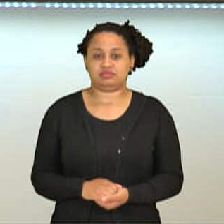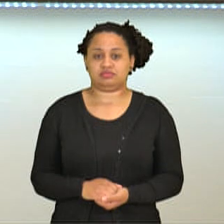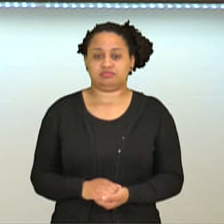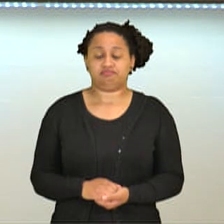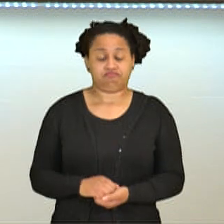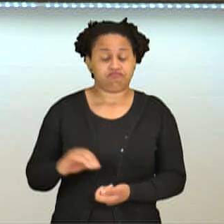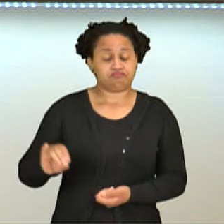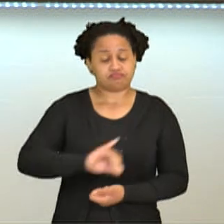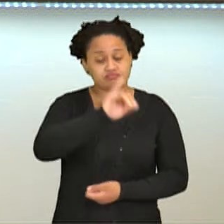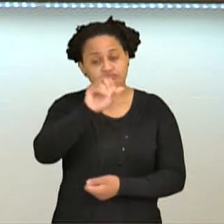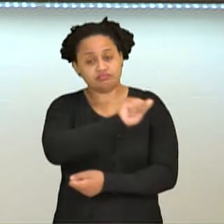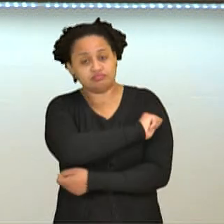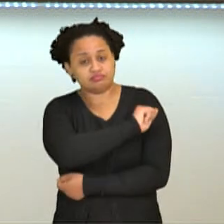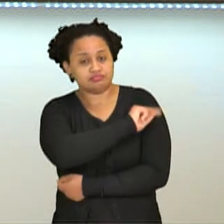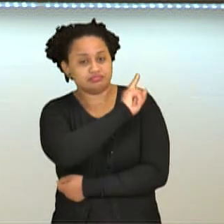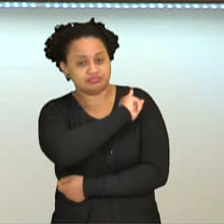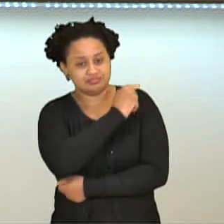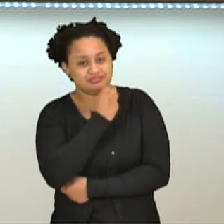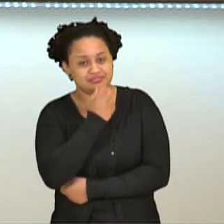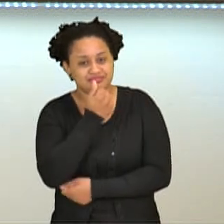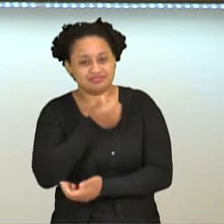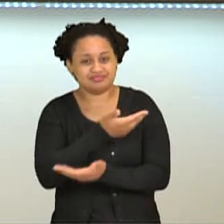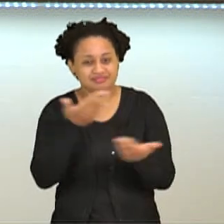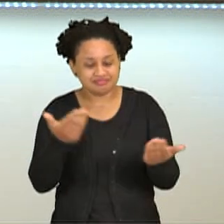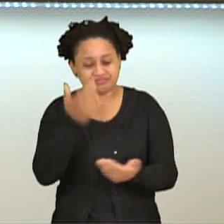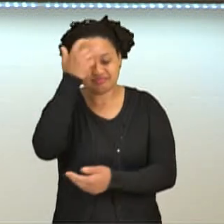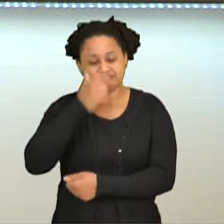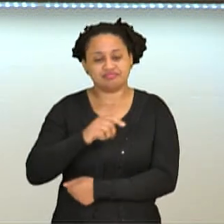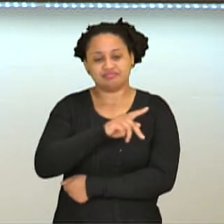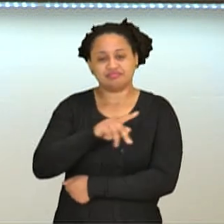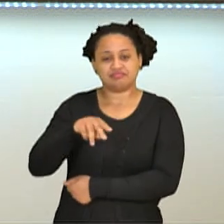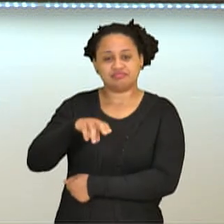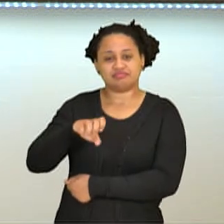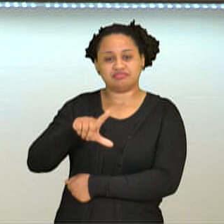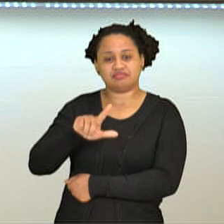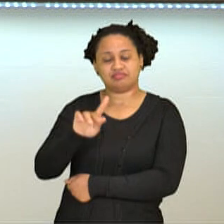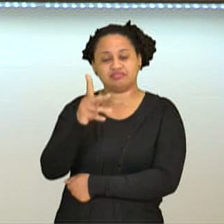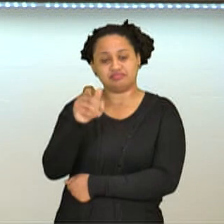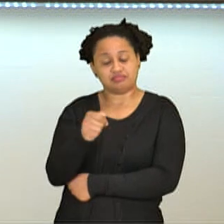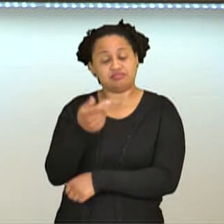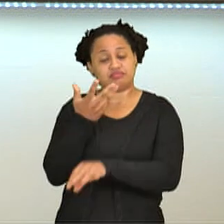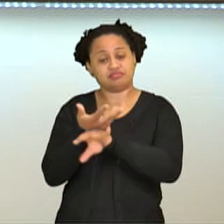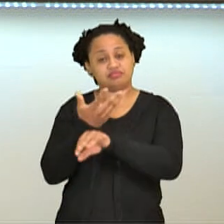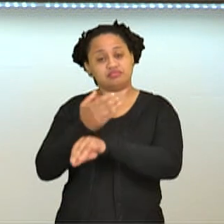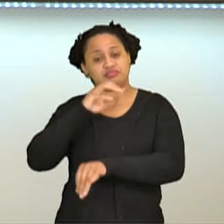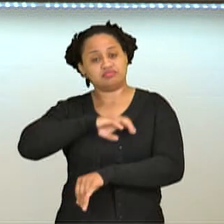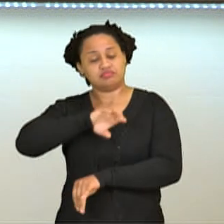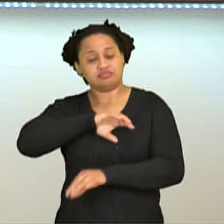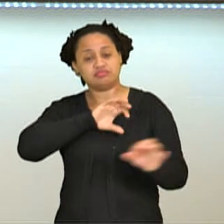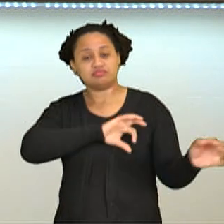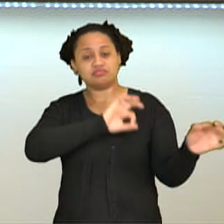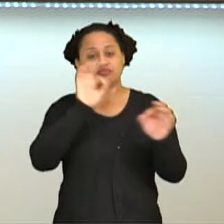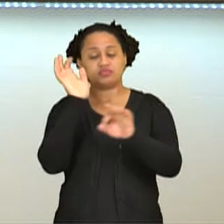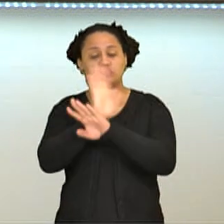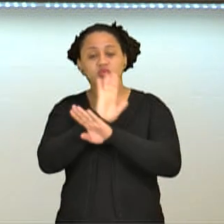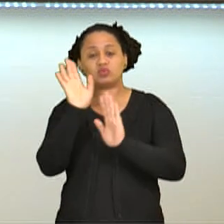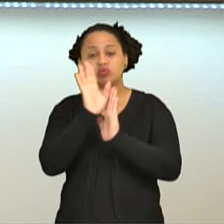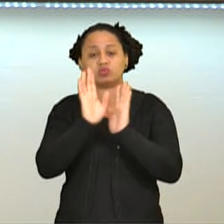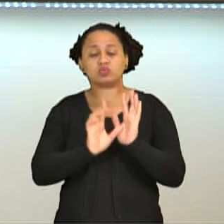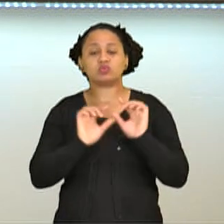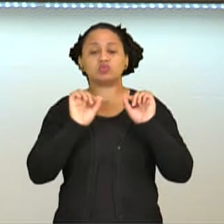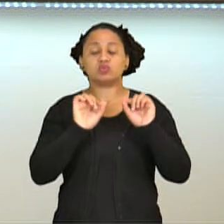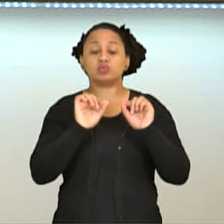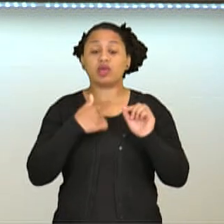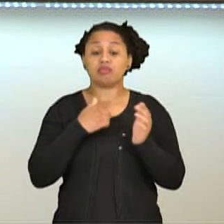Olá, estudantes da primeira série, tudo bem com vocês? Eu sou a professora Nelinha, de língua portuguesa. E neste vídeo nós vamos falar sobre a